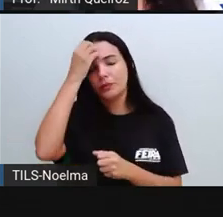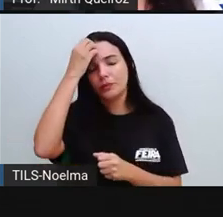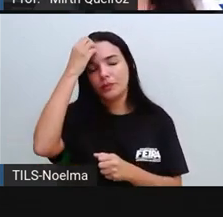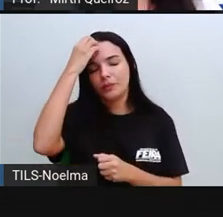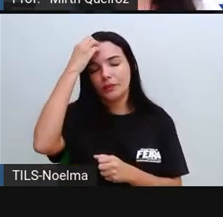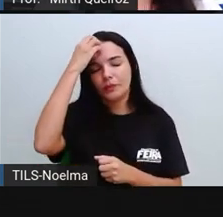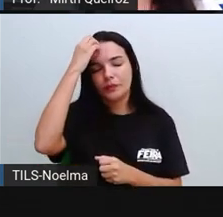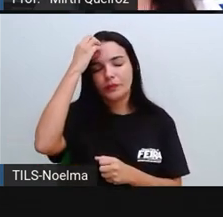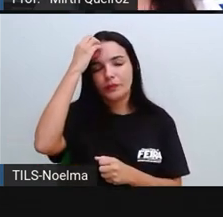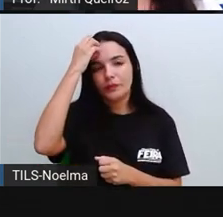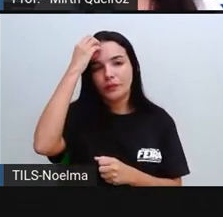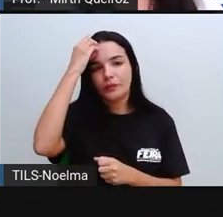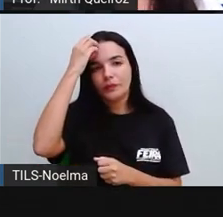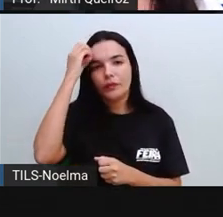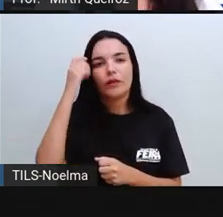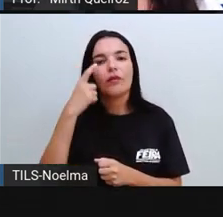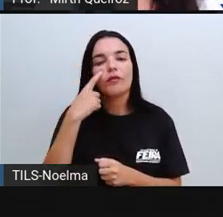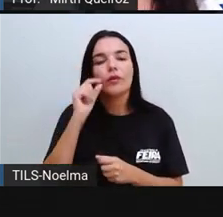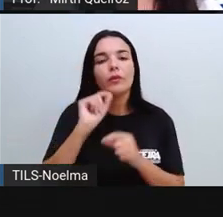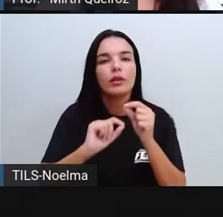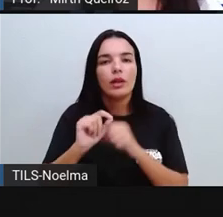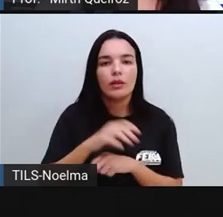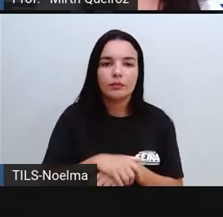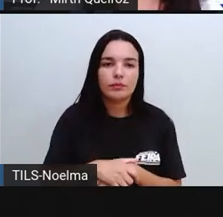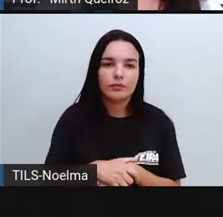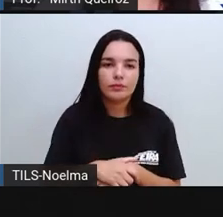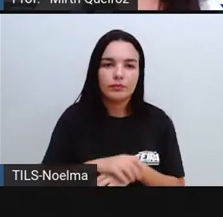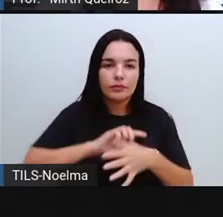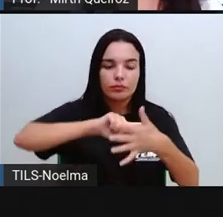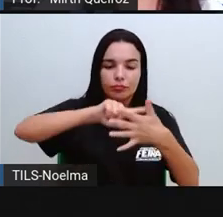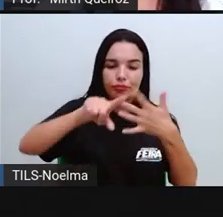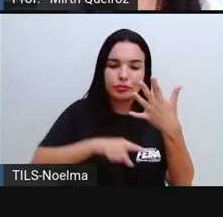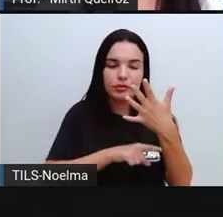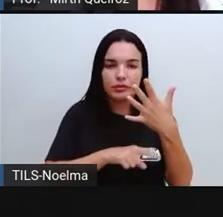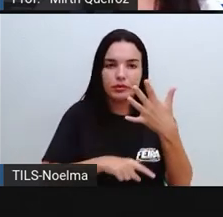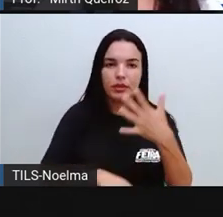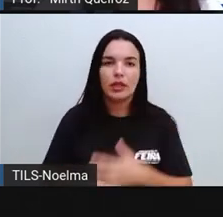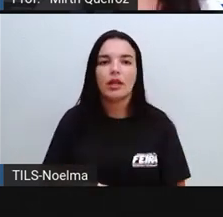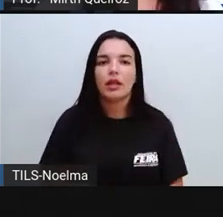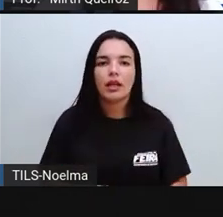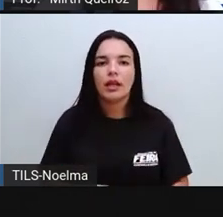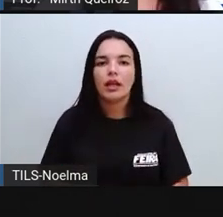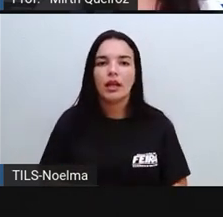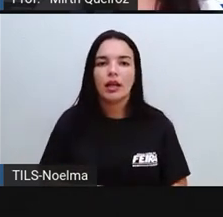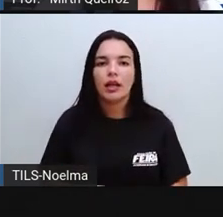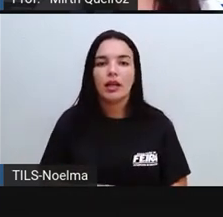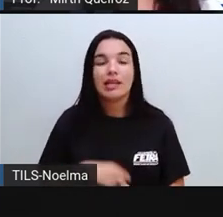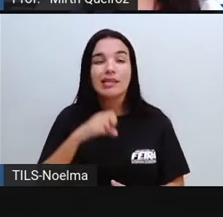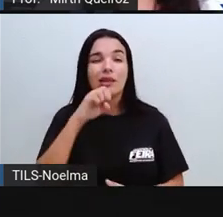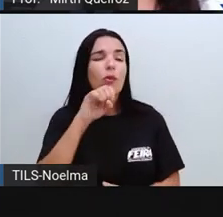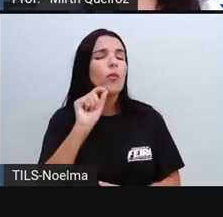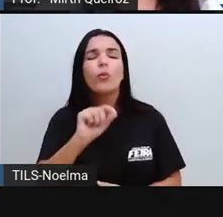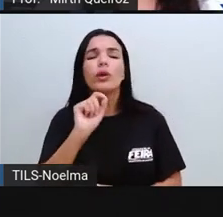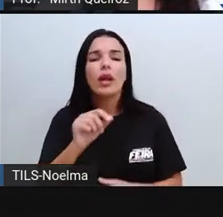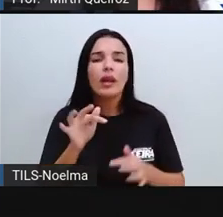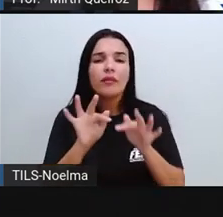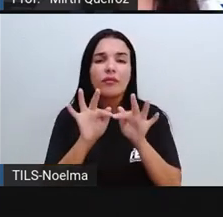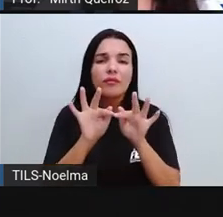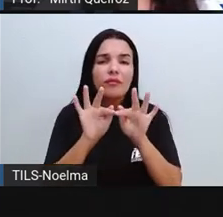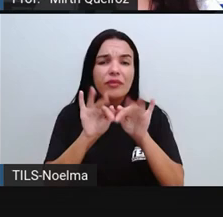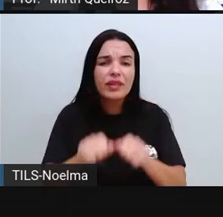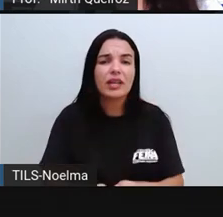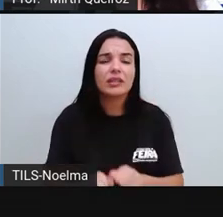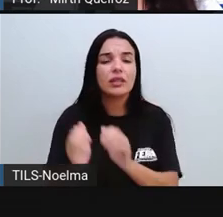vão revisar o texto. Como é que a gente vai revisar esse texto? Vocês vão observar a finalidade do gênero, né?